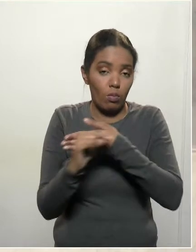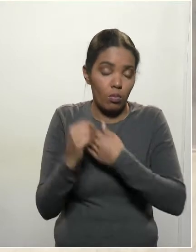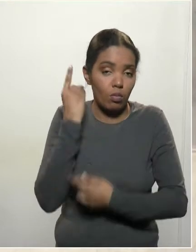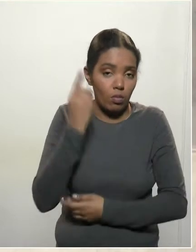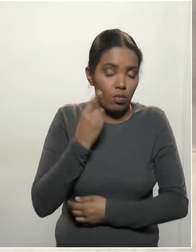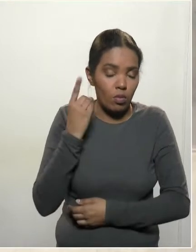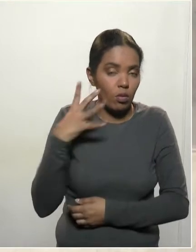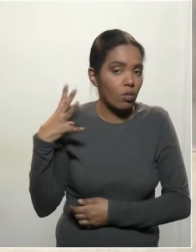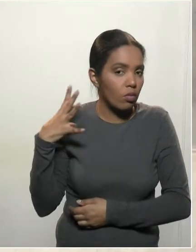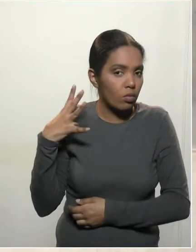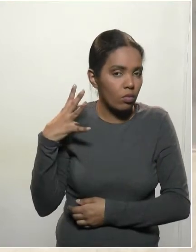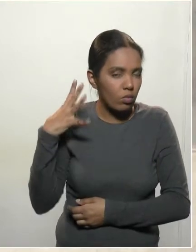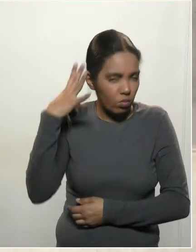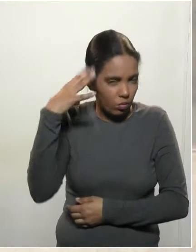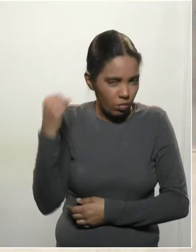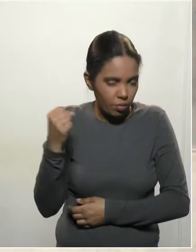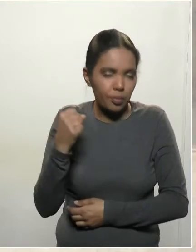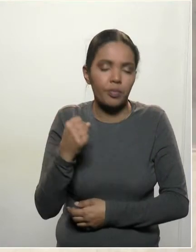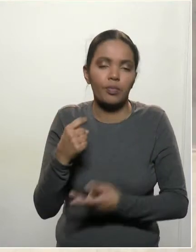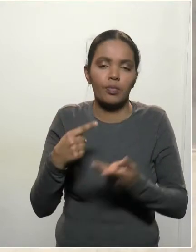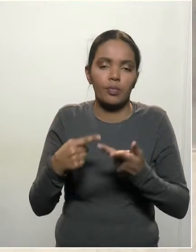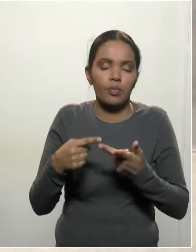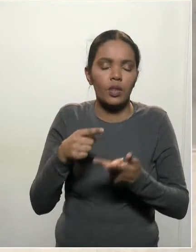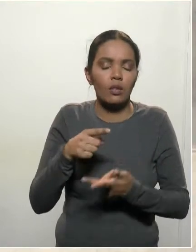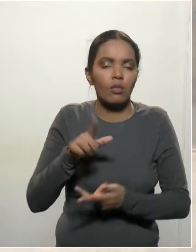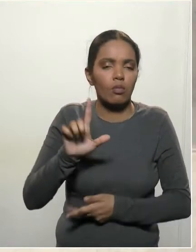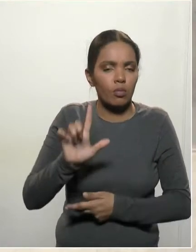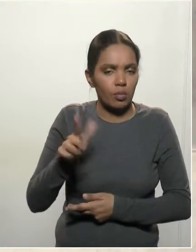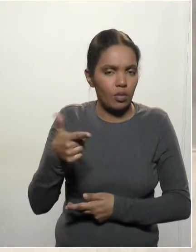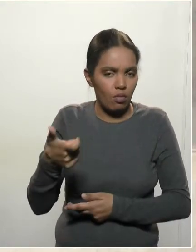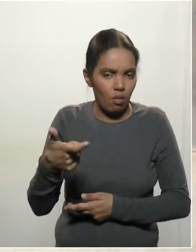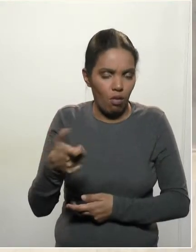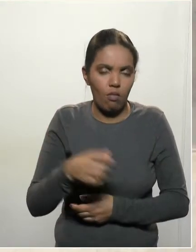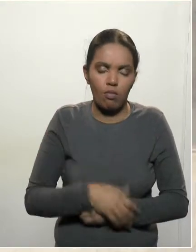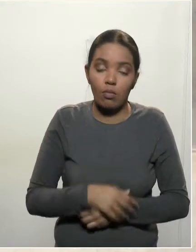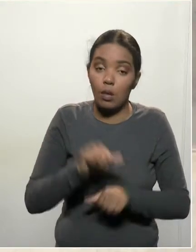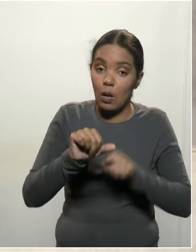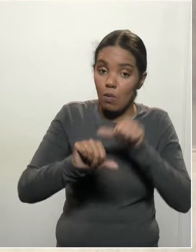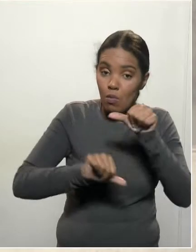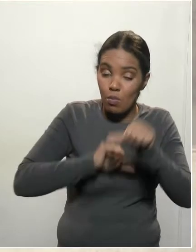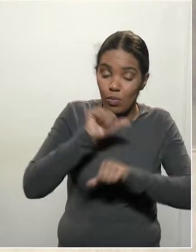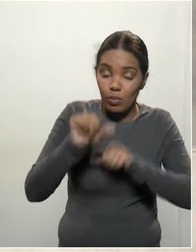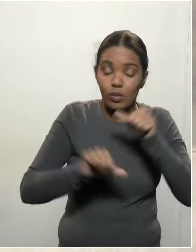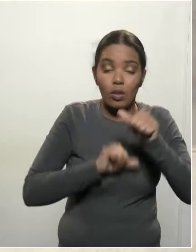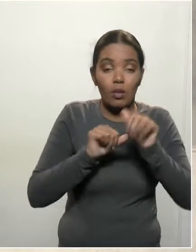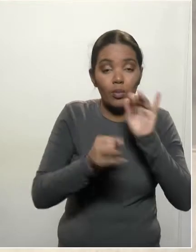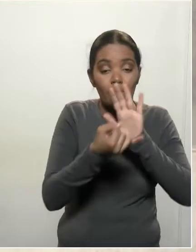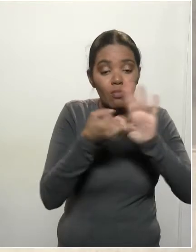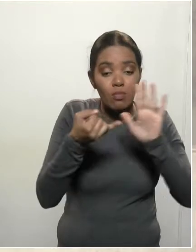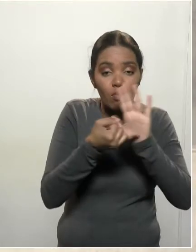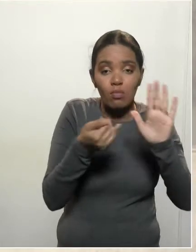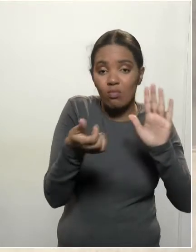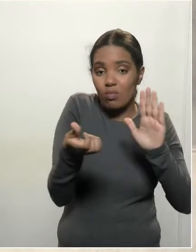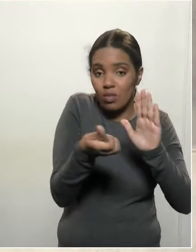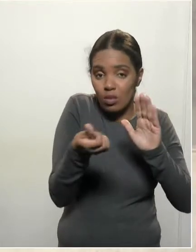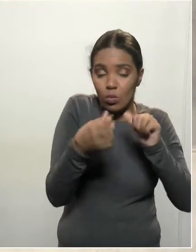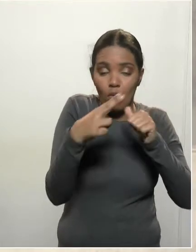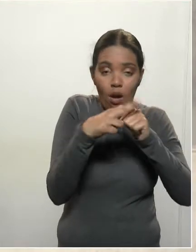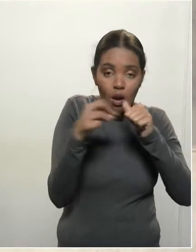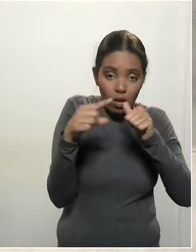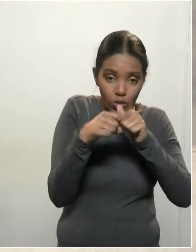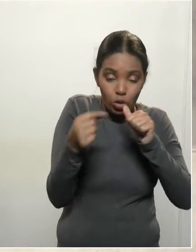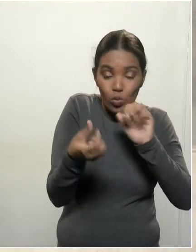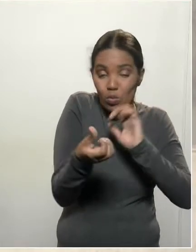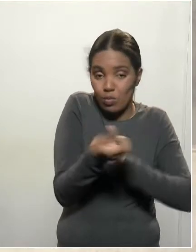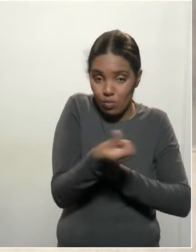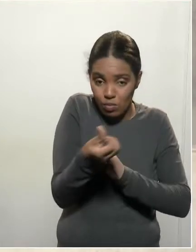Ademar Estraiano e Luiz Fernando Guerra, que altera o inciso 6º do artigo 6º, inciso 6º do artigo